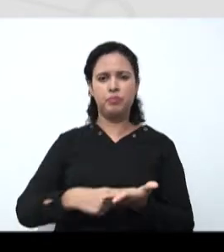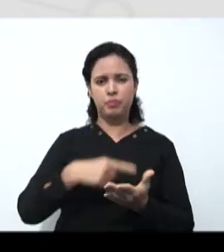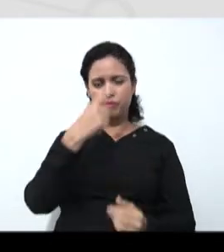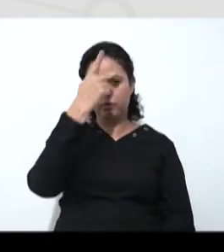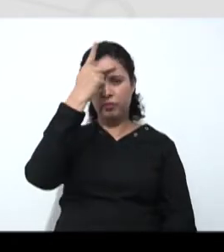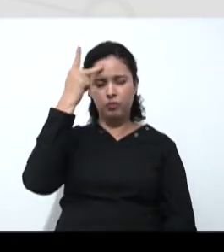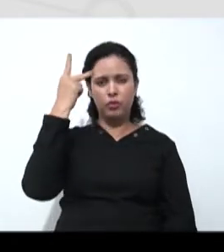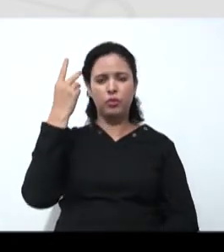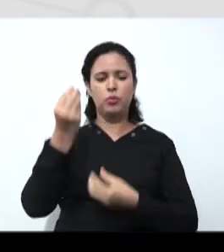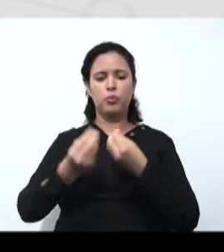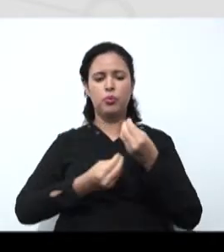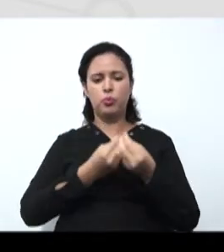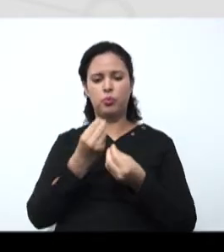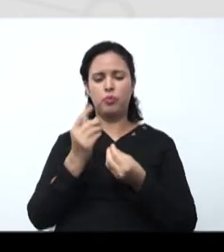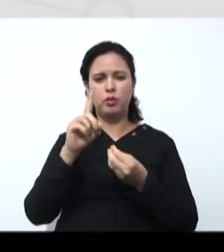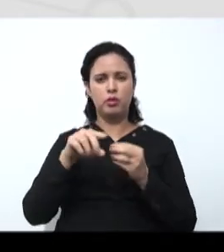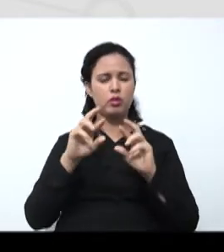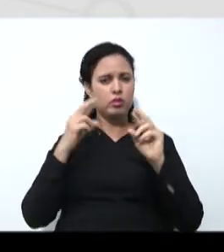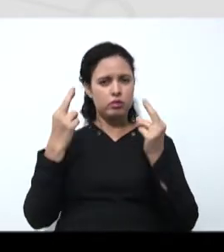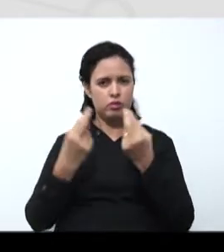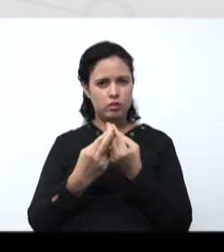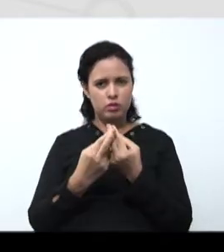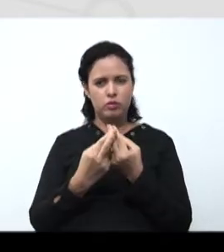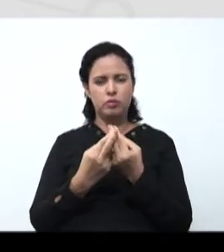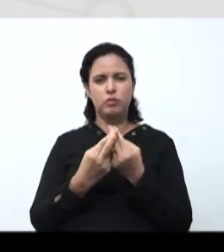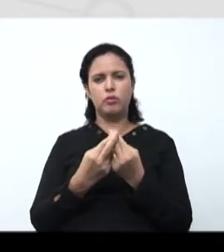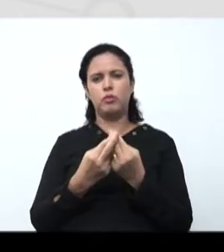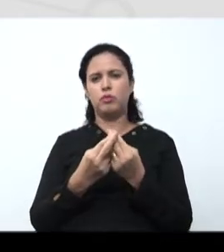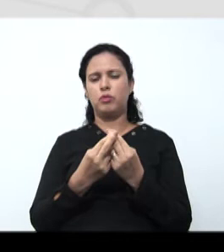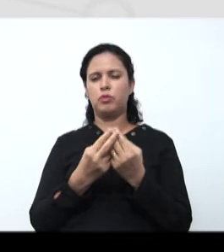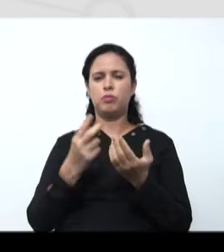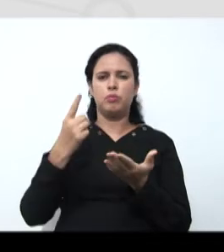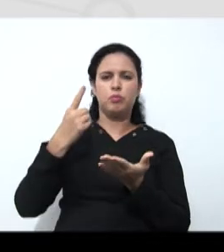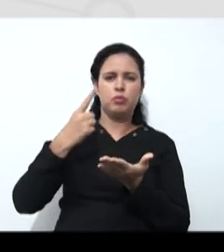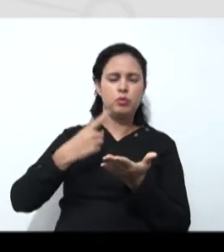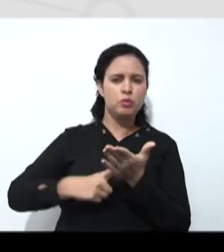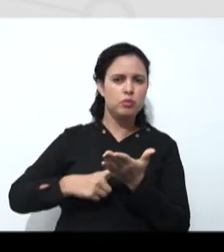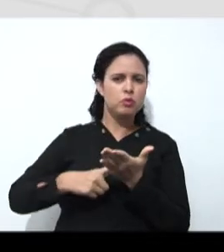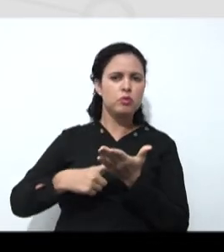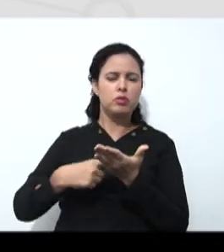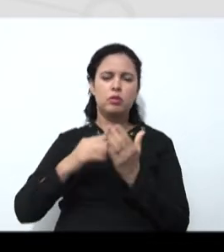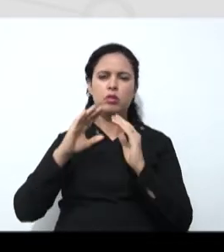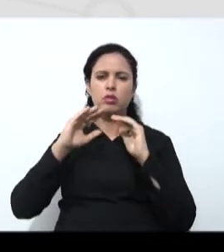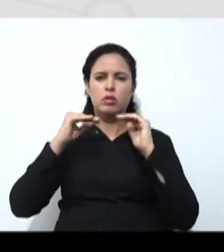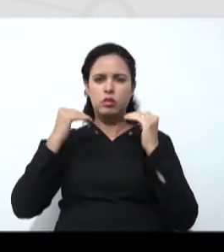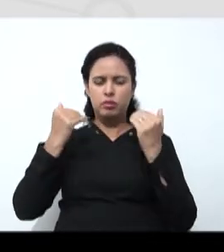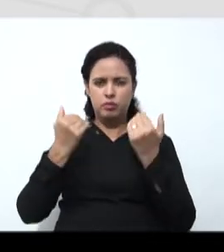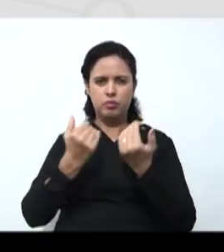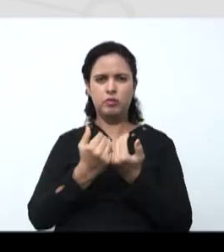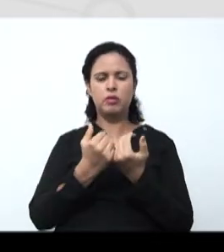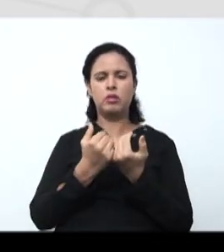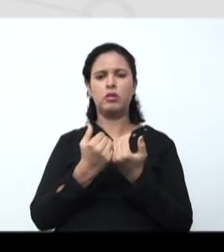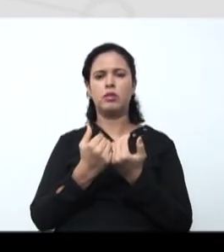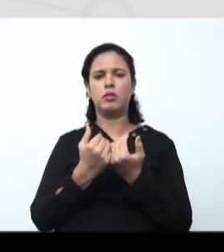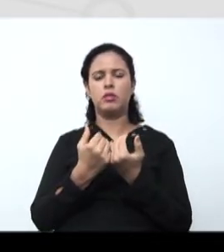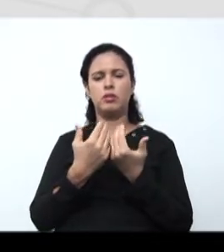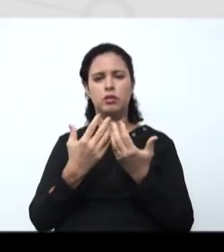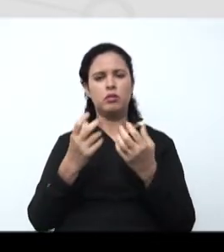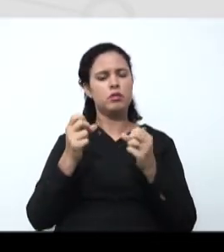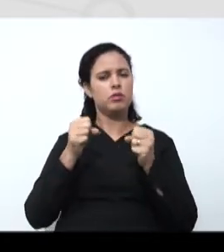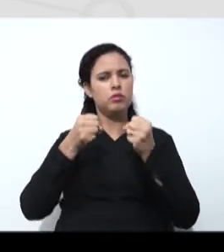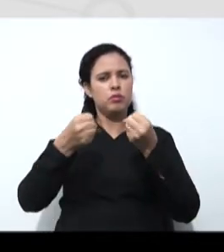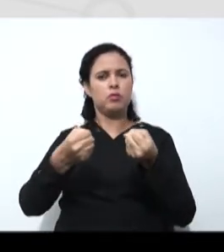ser essa definição? Através das reuniões, através de encontros, através de assembleias, né? Então, esse